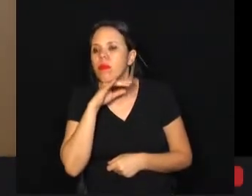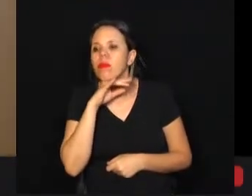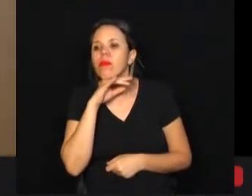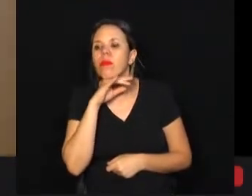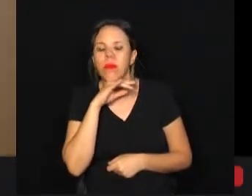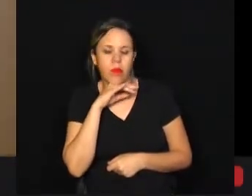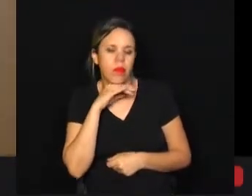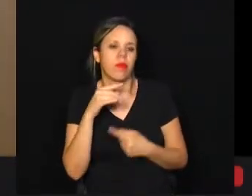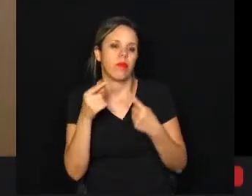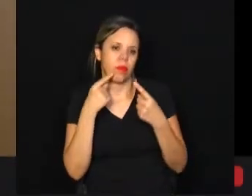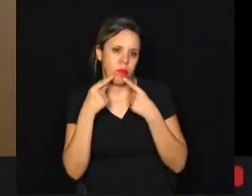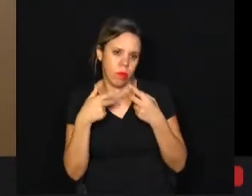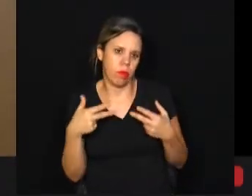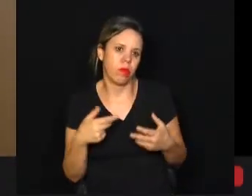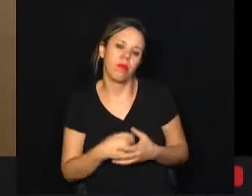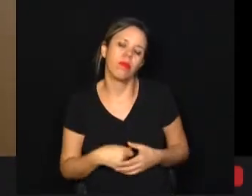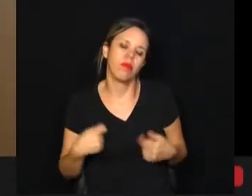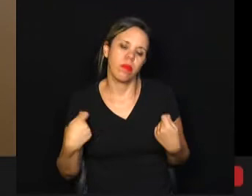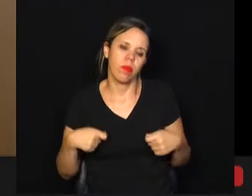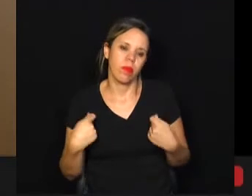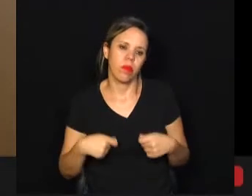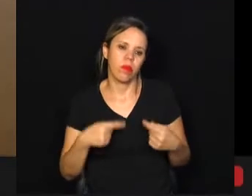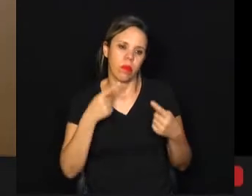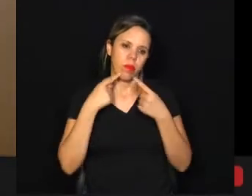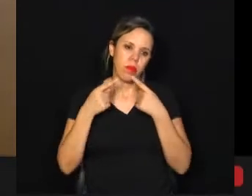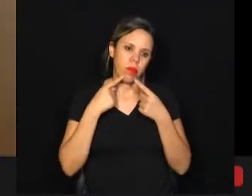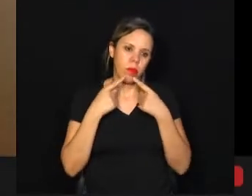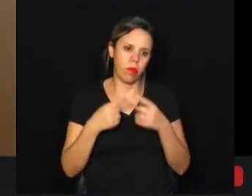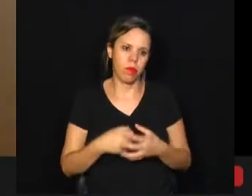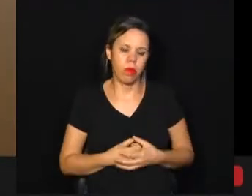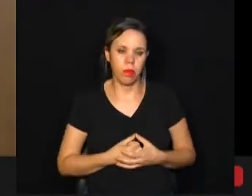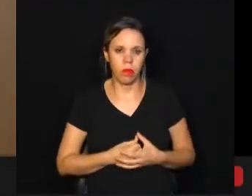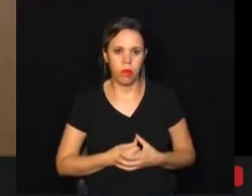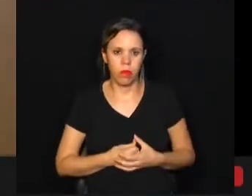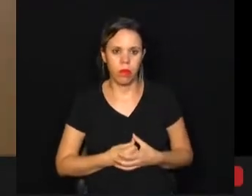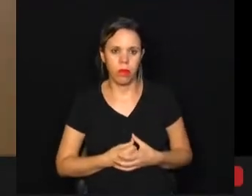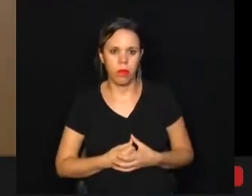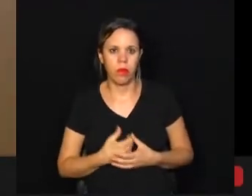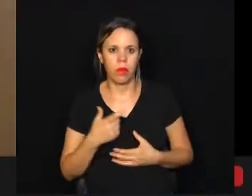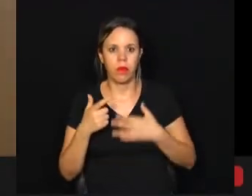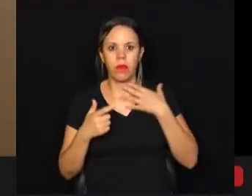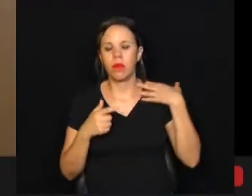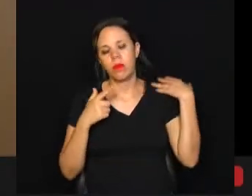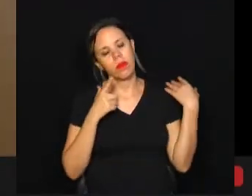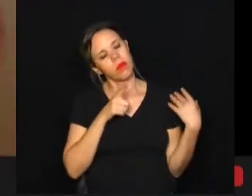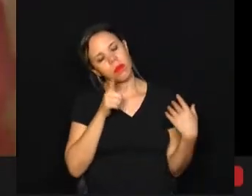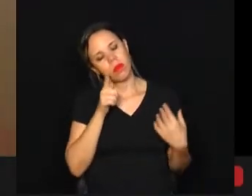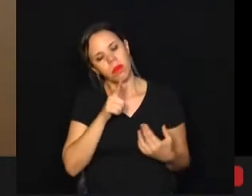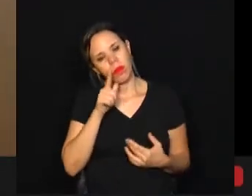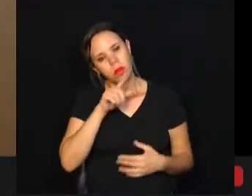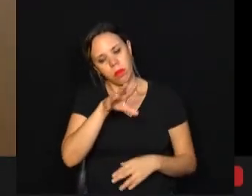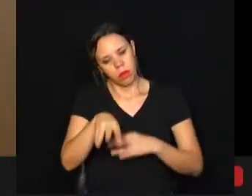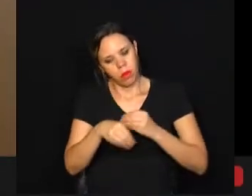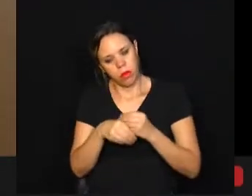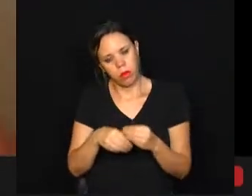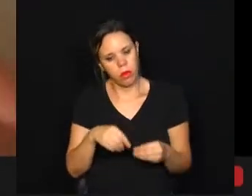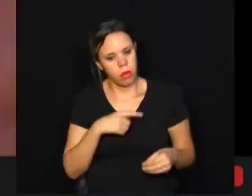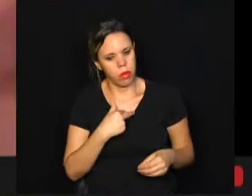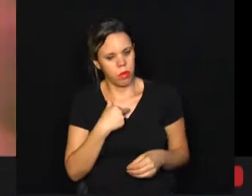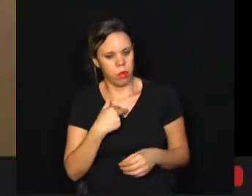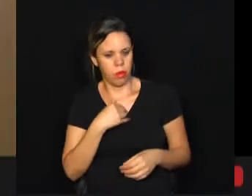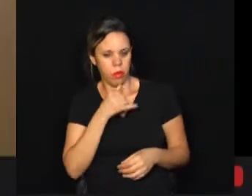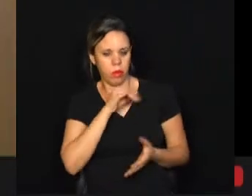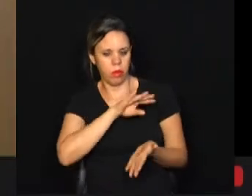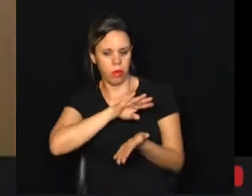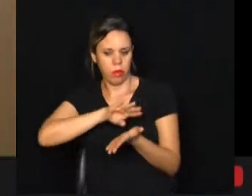vão dialogar, precisam dialogar, porque é isto que nos constitui. Né? Então, a gente não pode querer eliminar